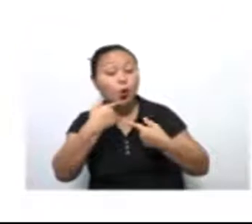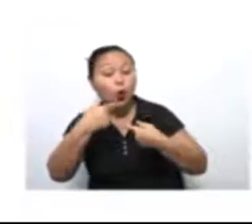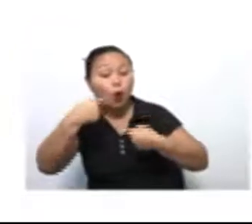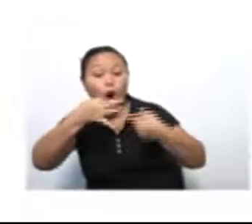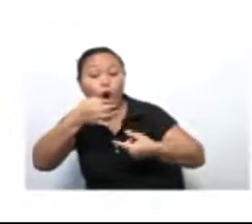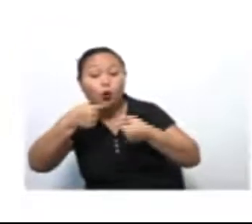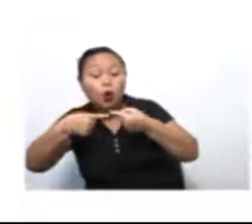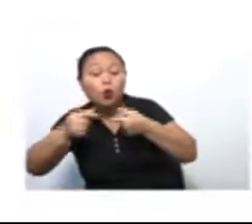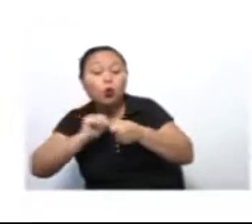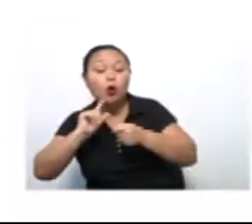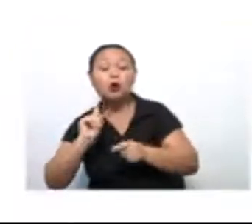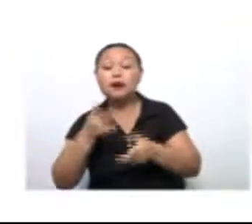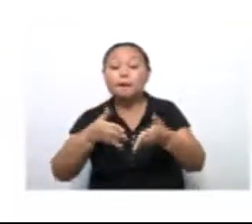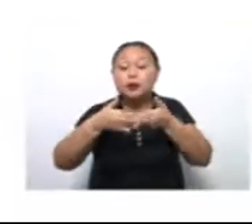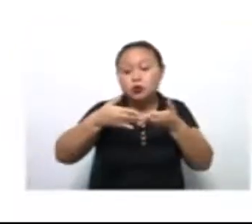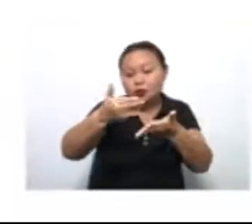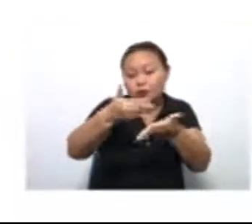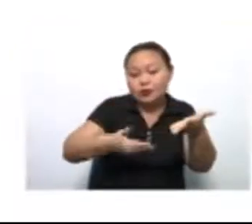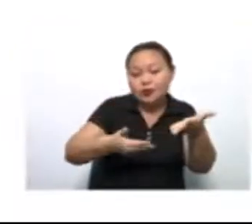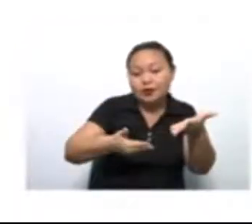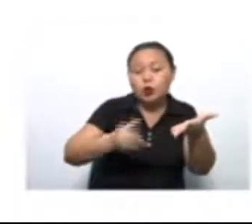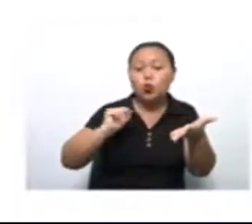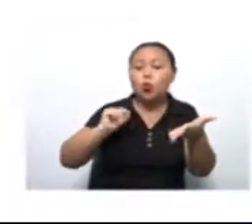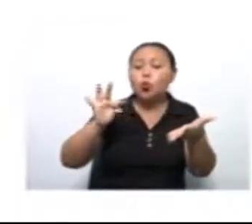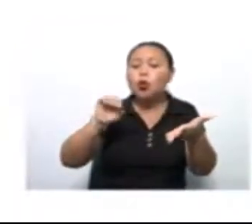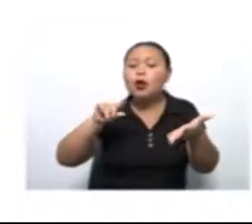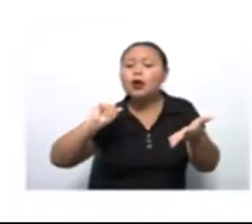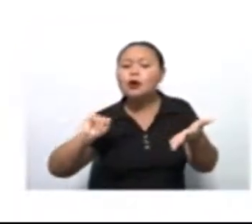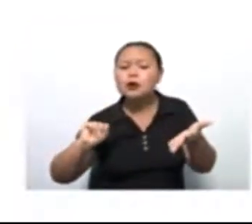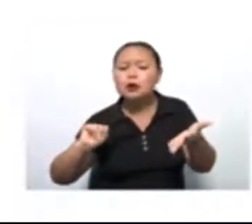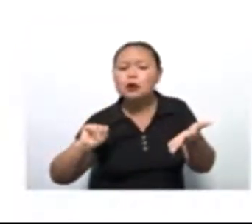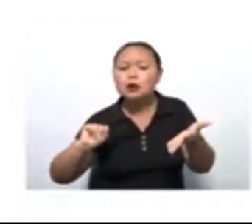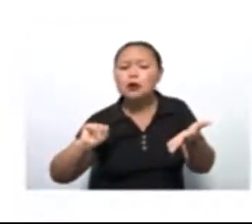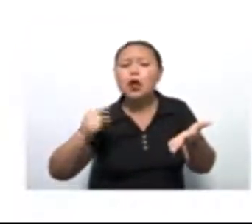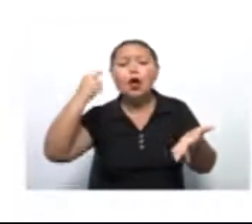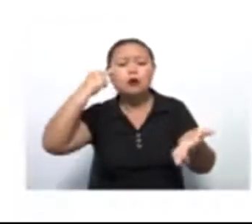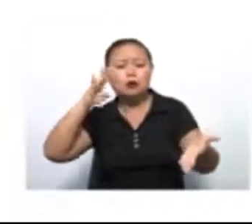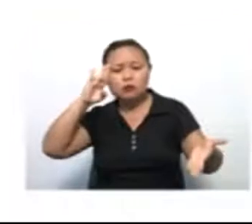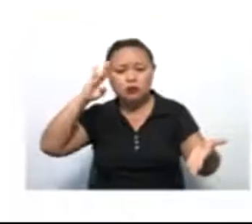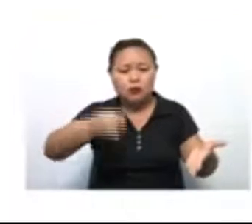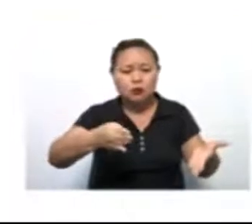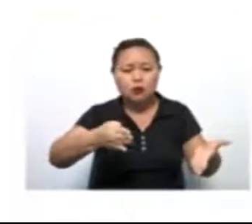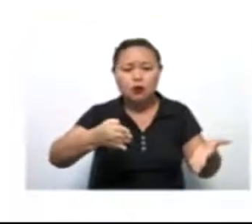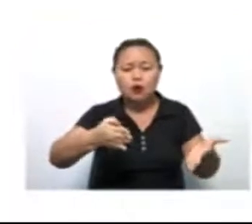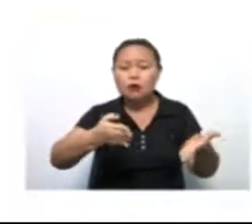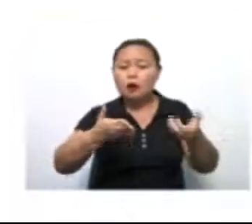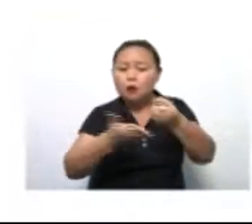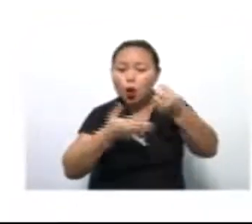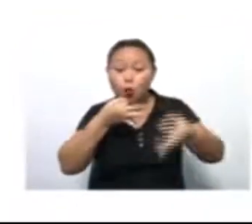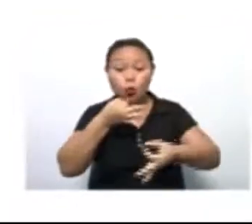empregar corretamente para ter aquela questão da coerência, da coesão de ligar um parágrafo